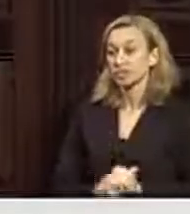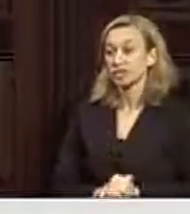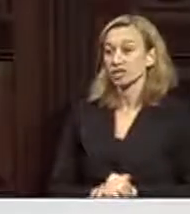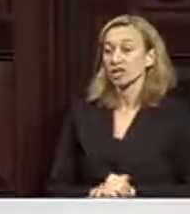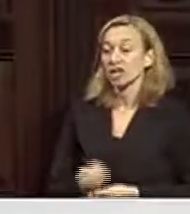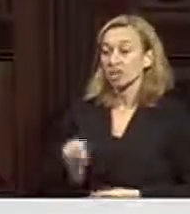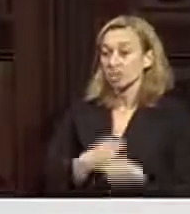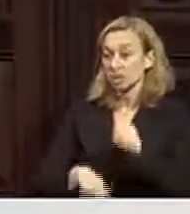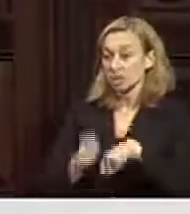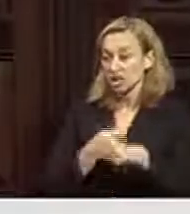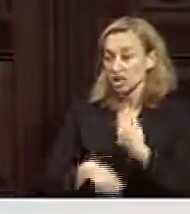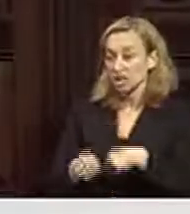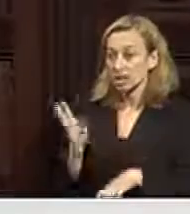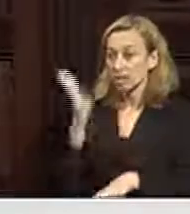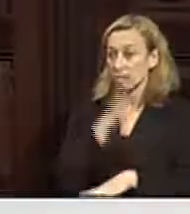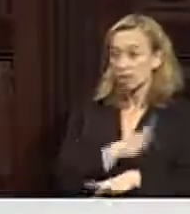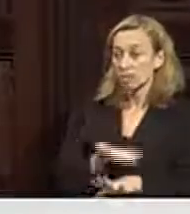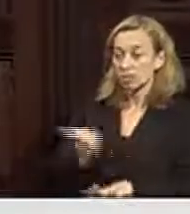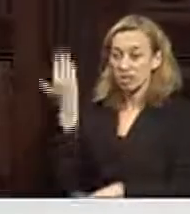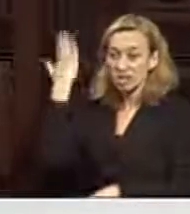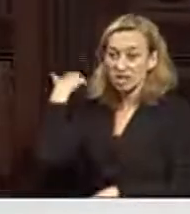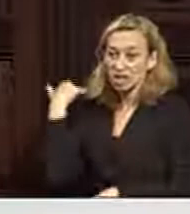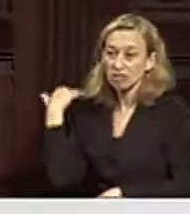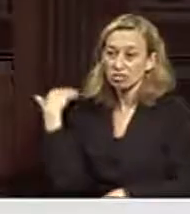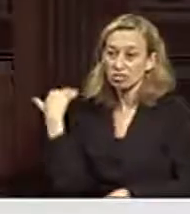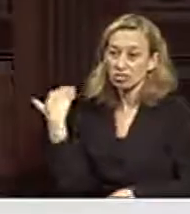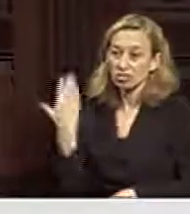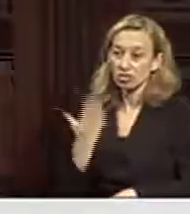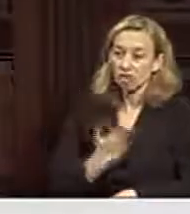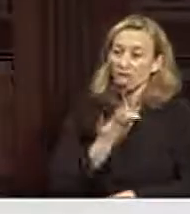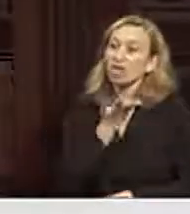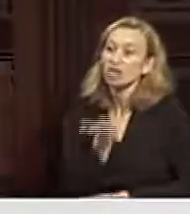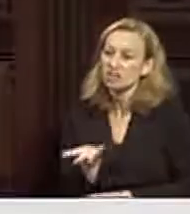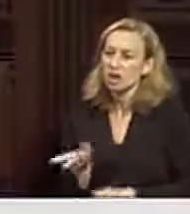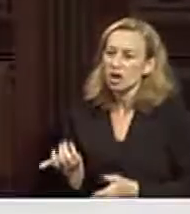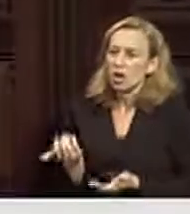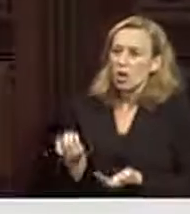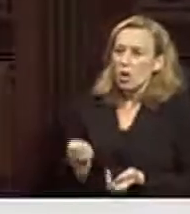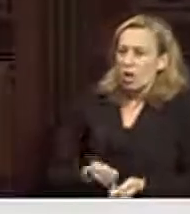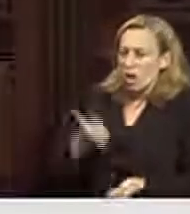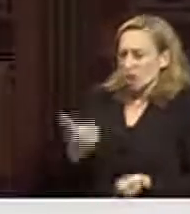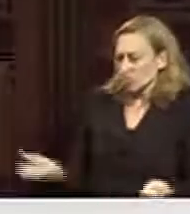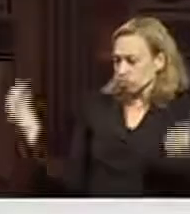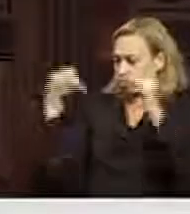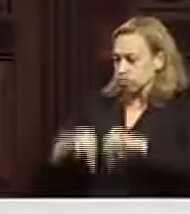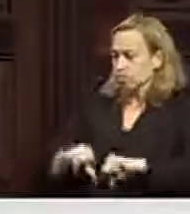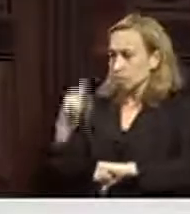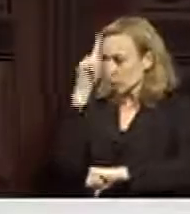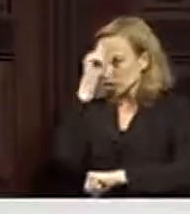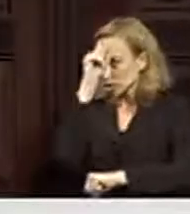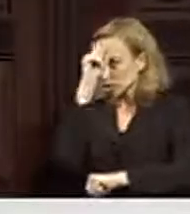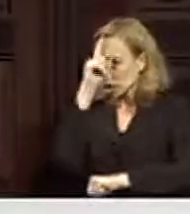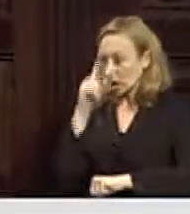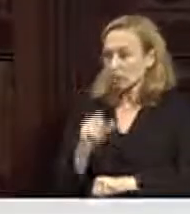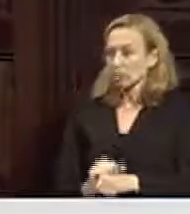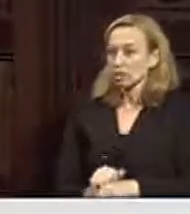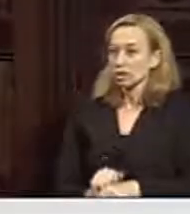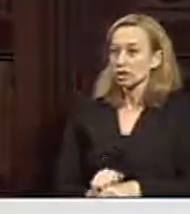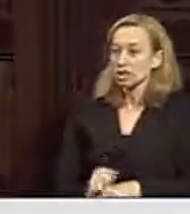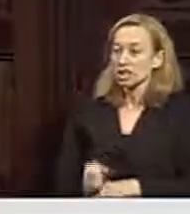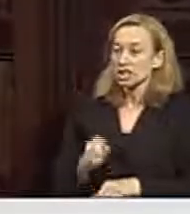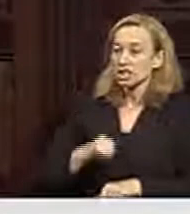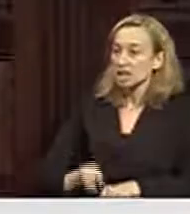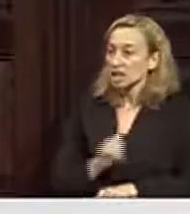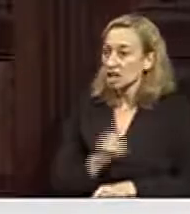no passado terrível, que quase quebrou o Hospital Mário Crefft. E não quebrou porque o Hospital